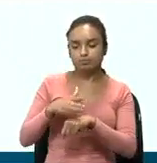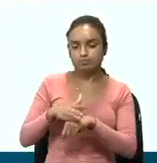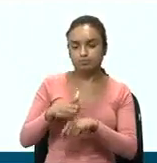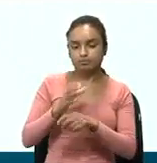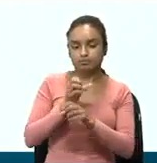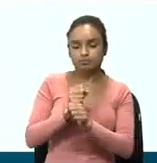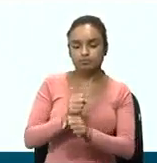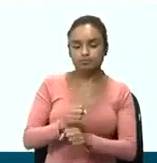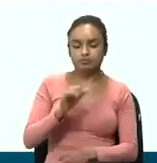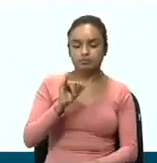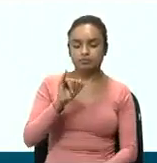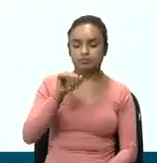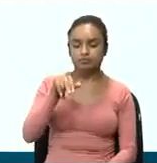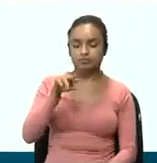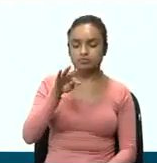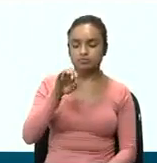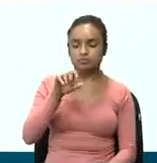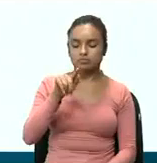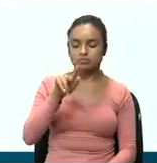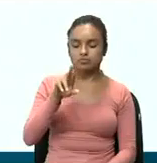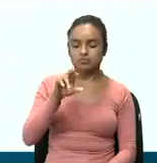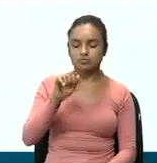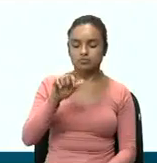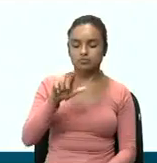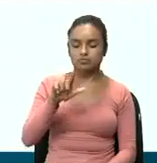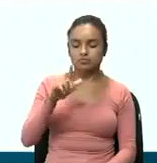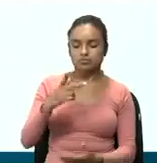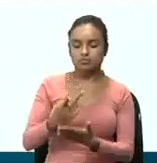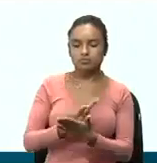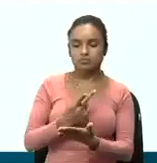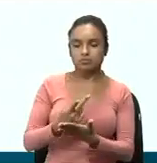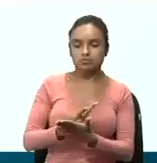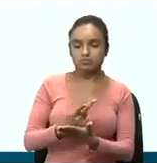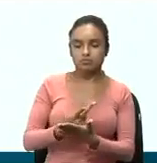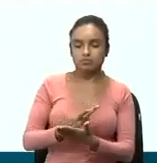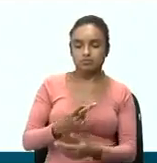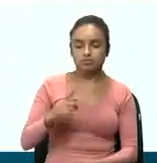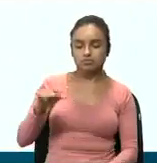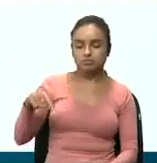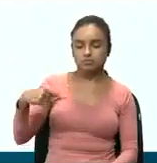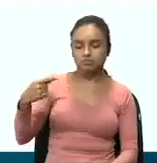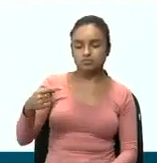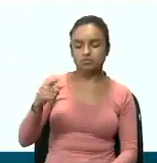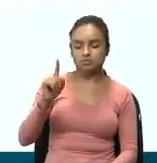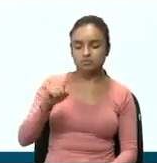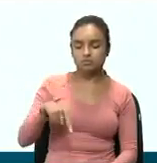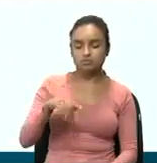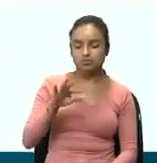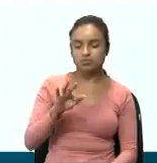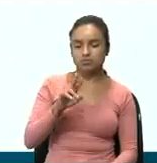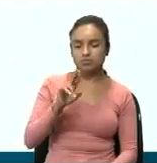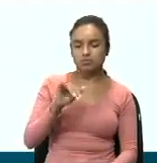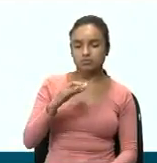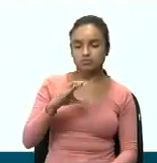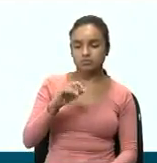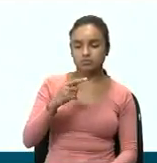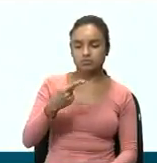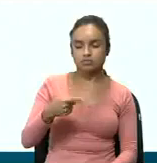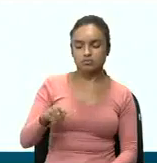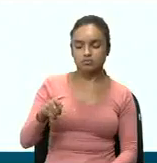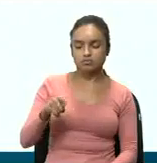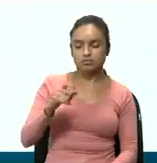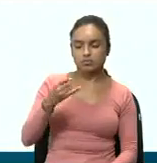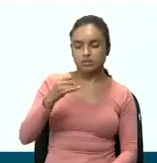calcular a integral imprópria de 1 ao infinito dessa função. Se essa integral